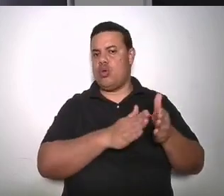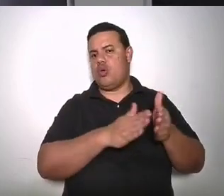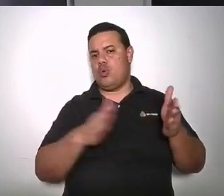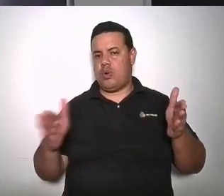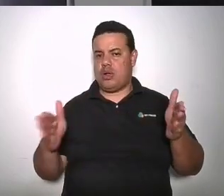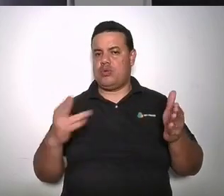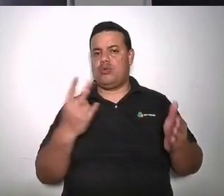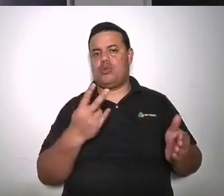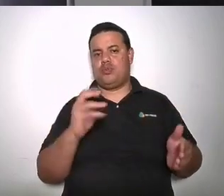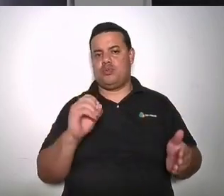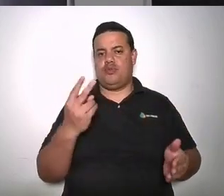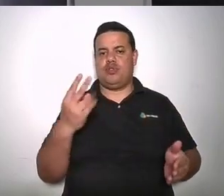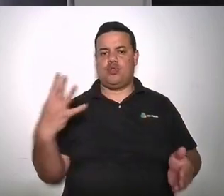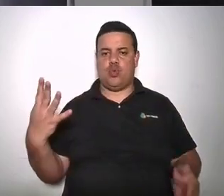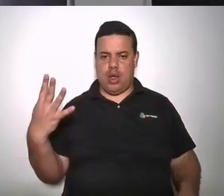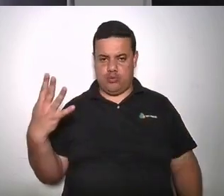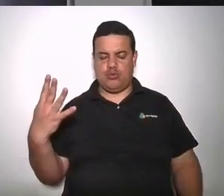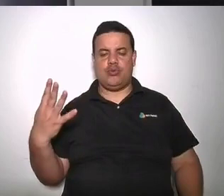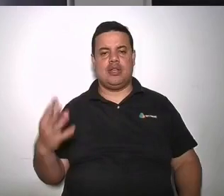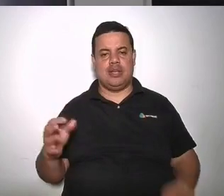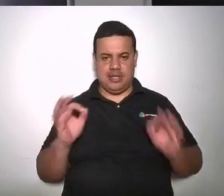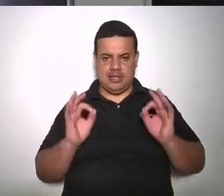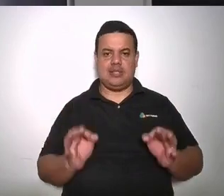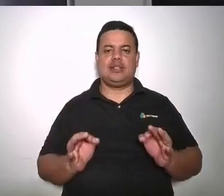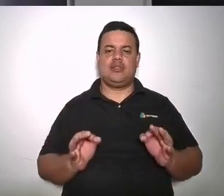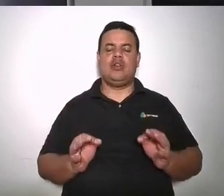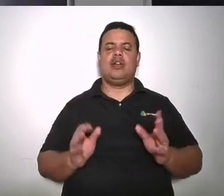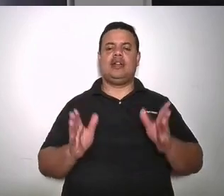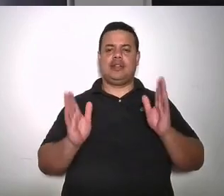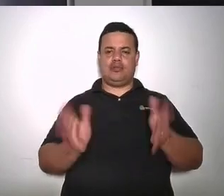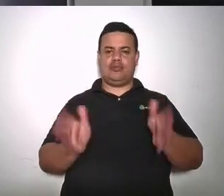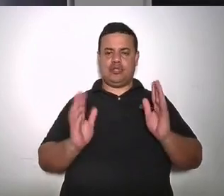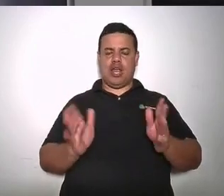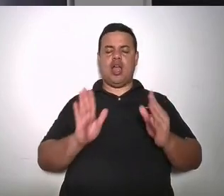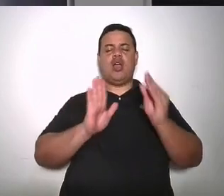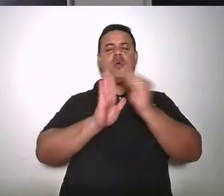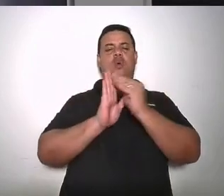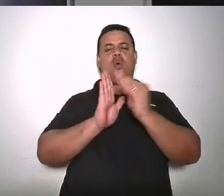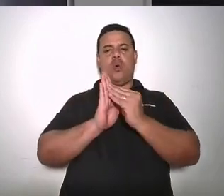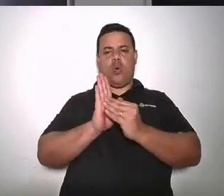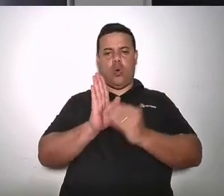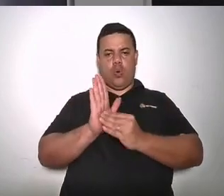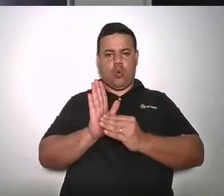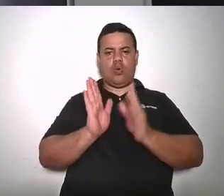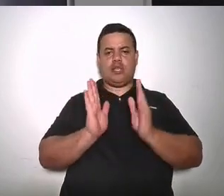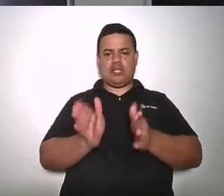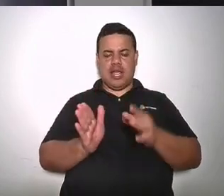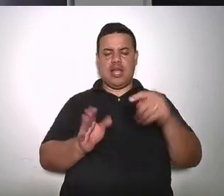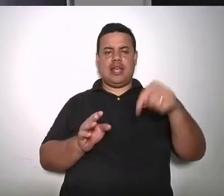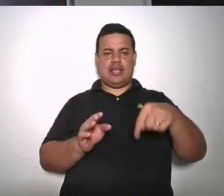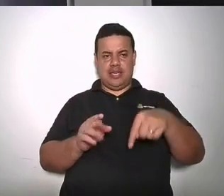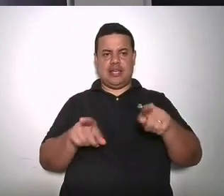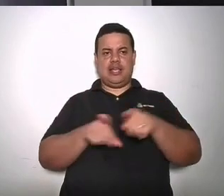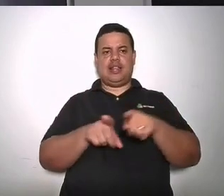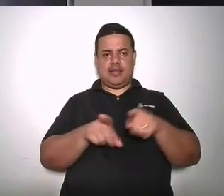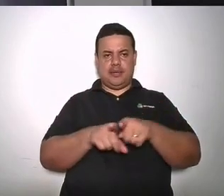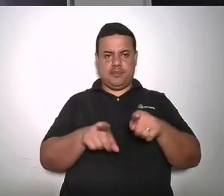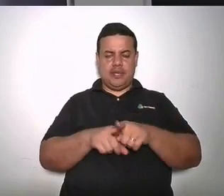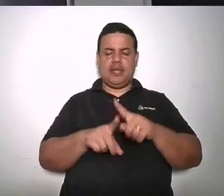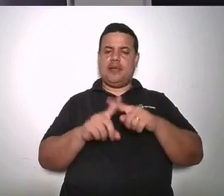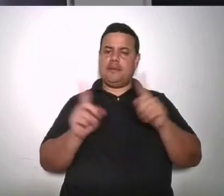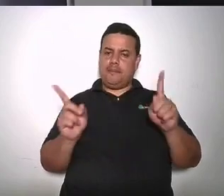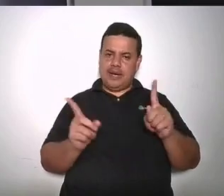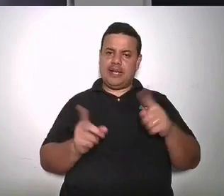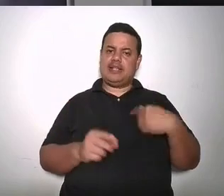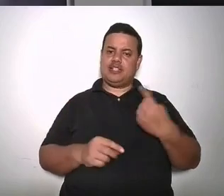2024. Então, já foi colocado por órgão lá e aqui também. Só que aqui nós vamos colocar